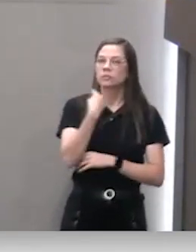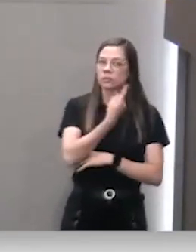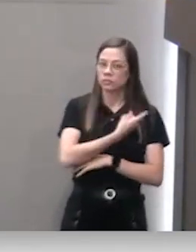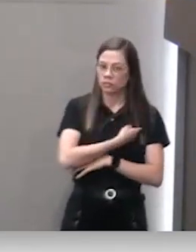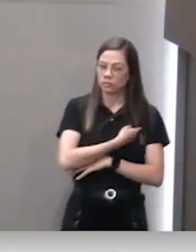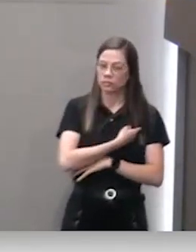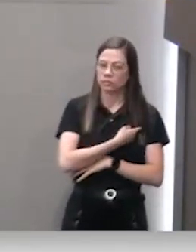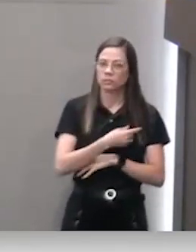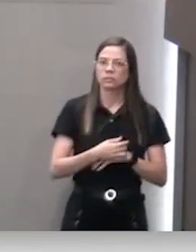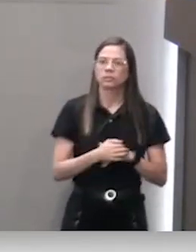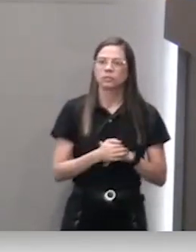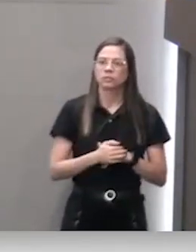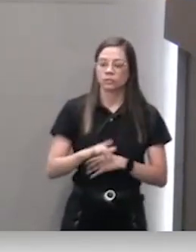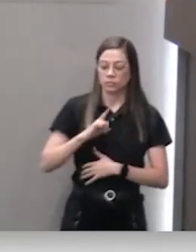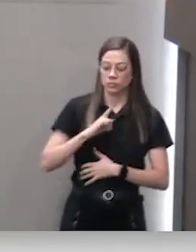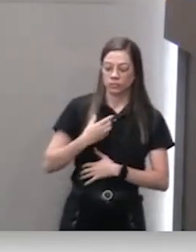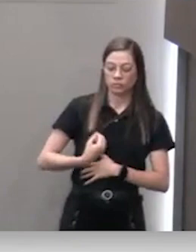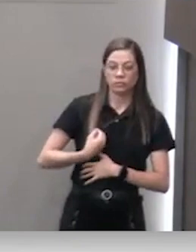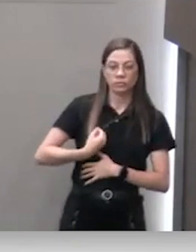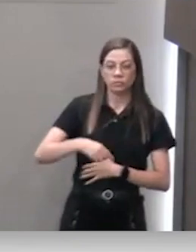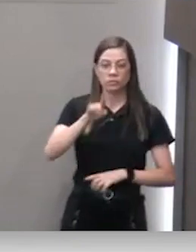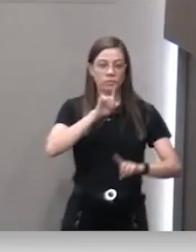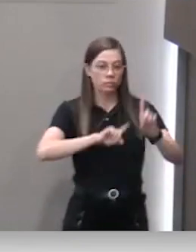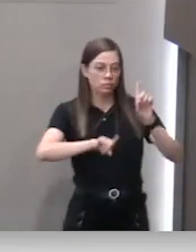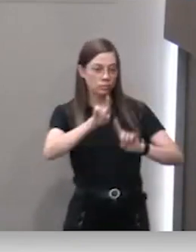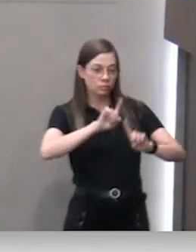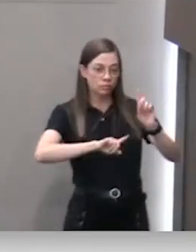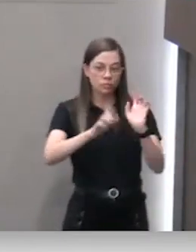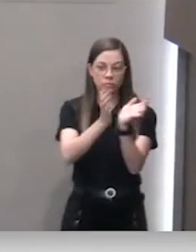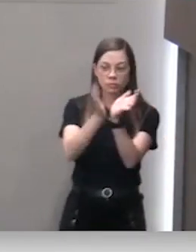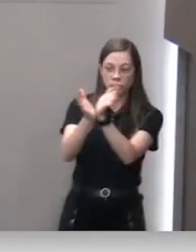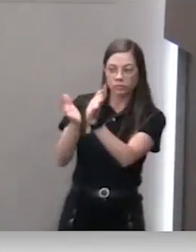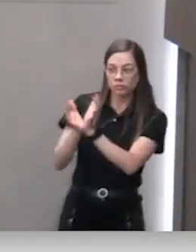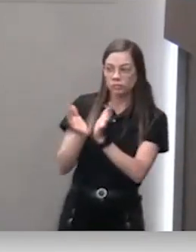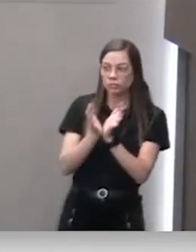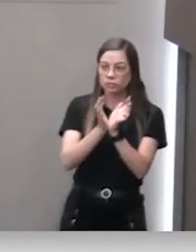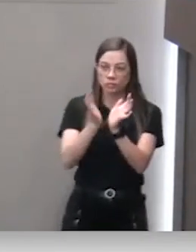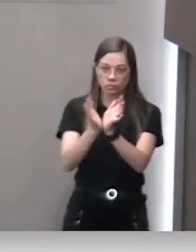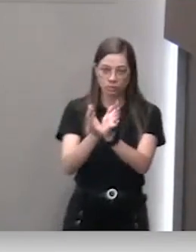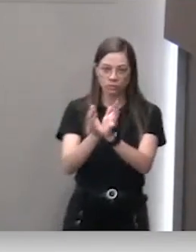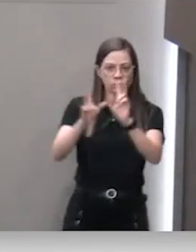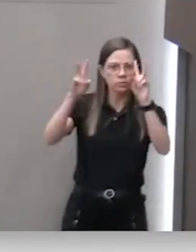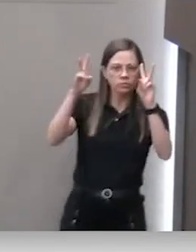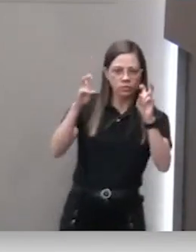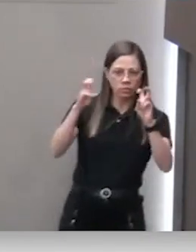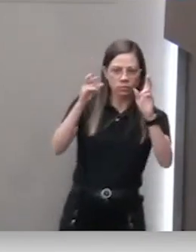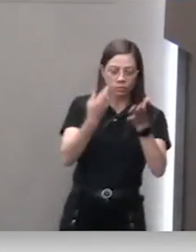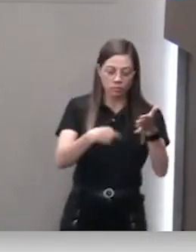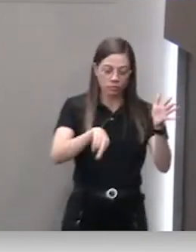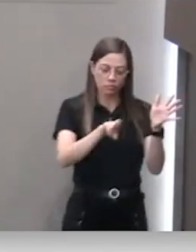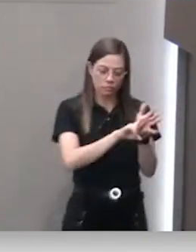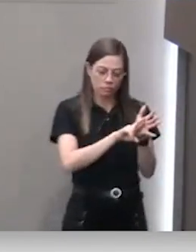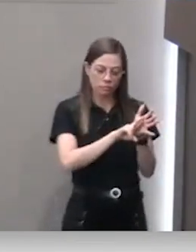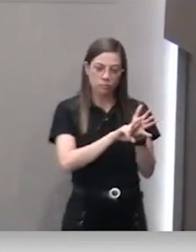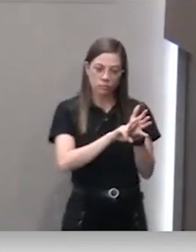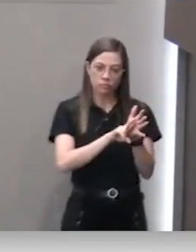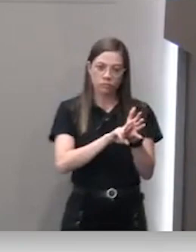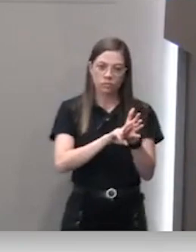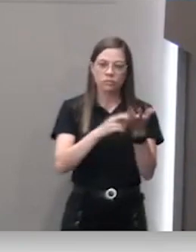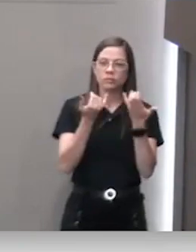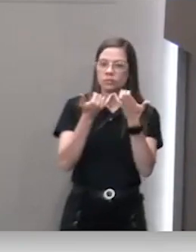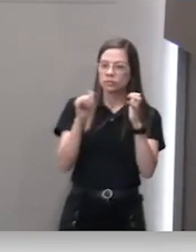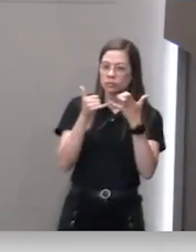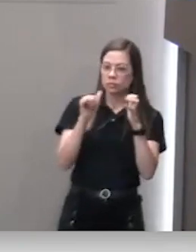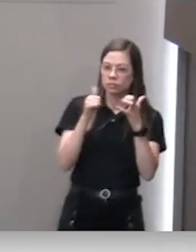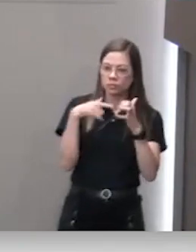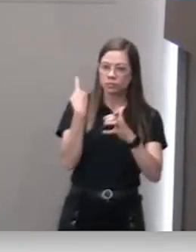Nós estamos com alguns problemas na questão da reforma elétrica que nós